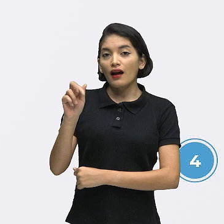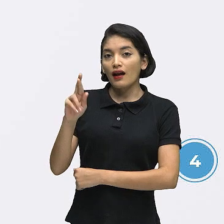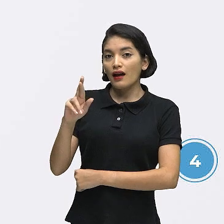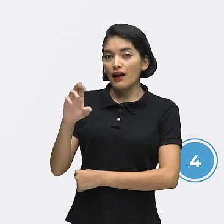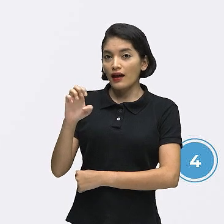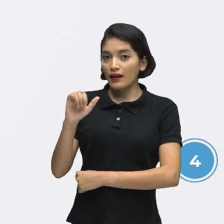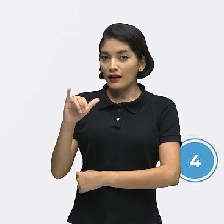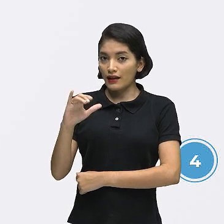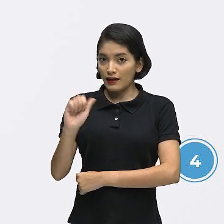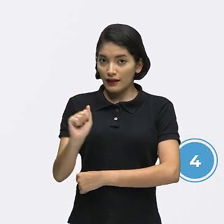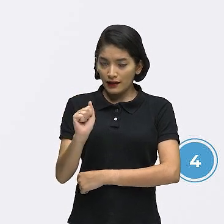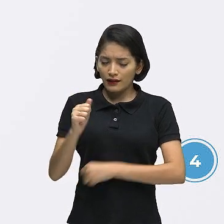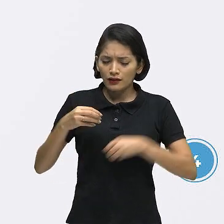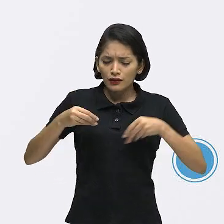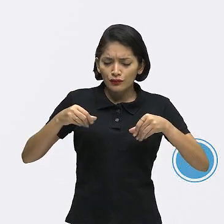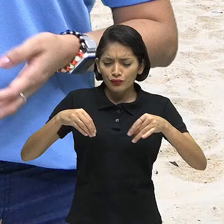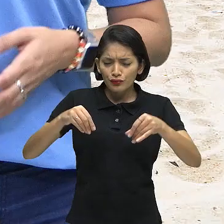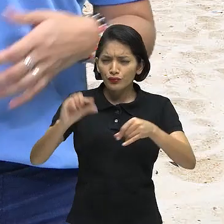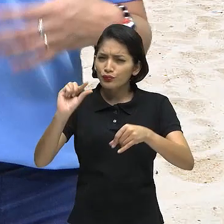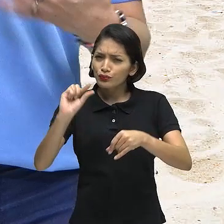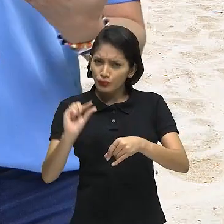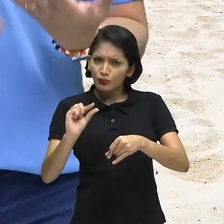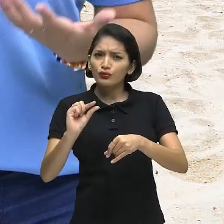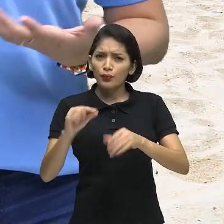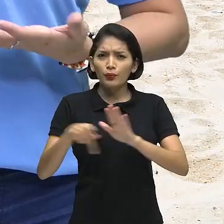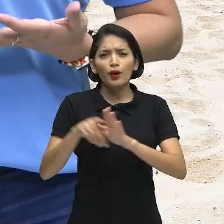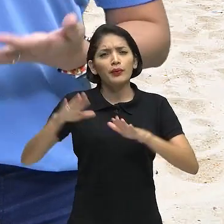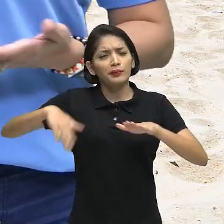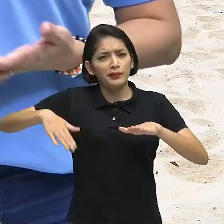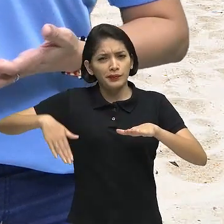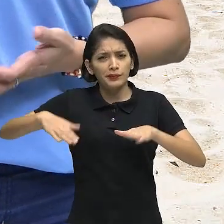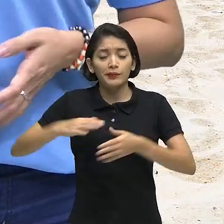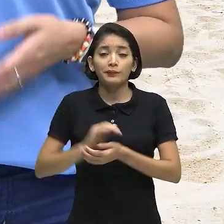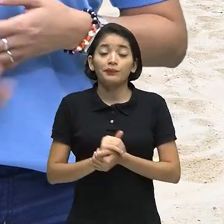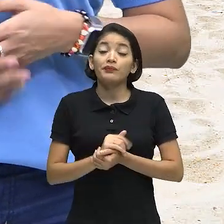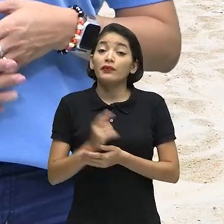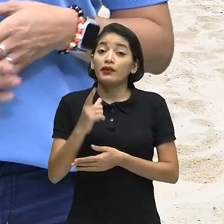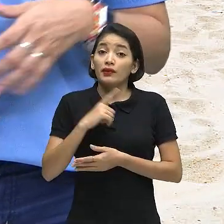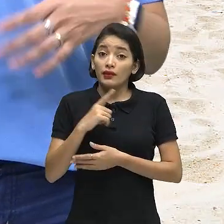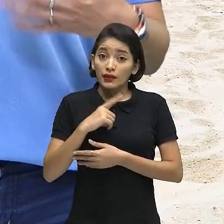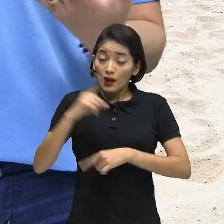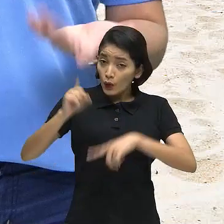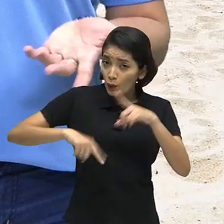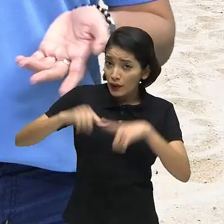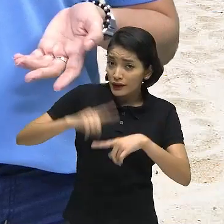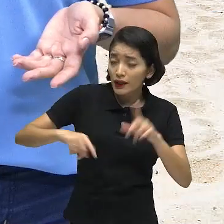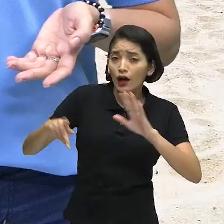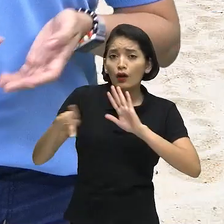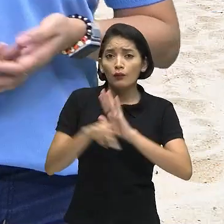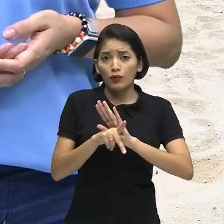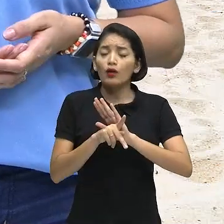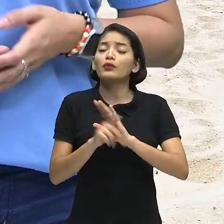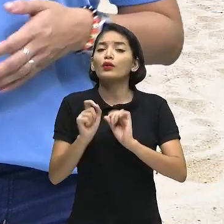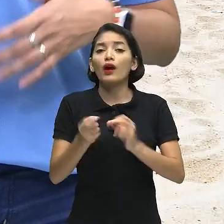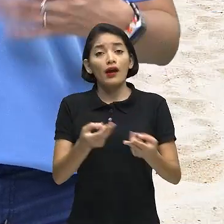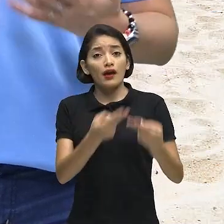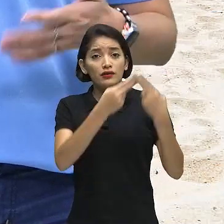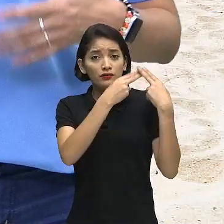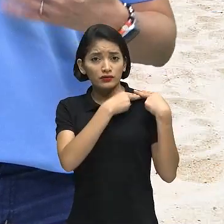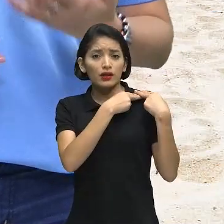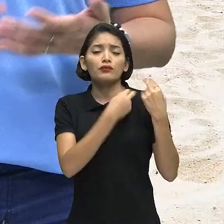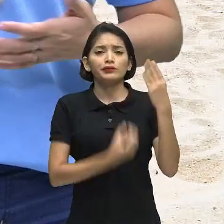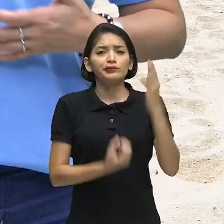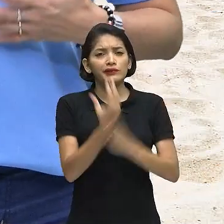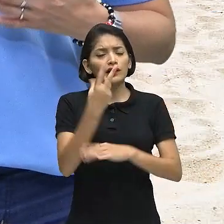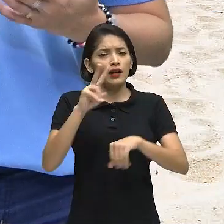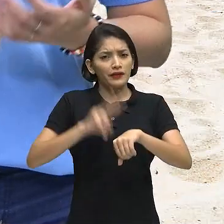a areia que tem essa característica, né? Ela tem a matéria-prima ali que é responsável pela fabricação do vidro. E aí ela